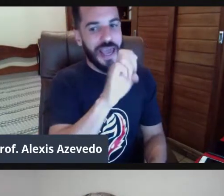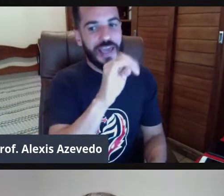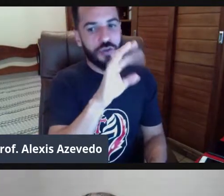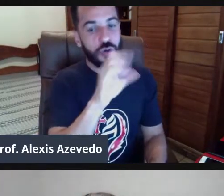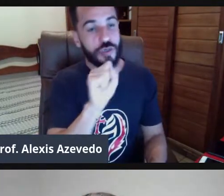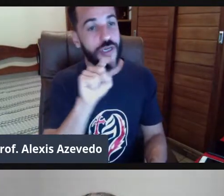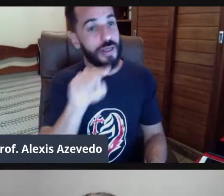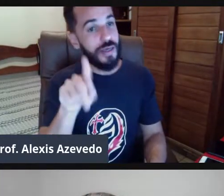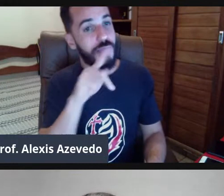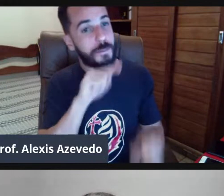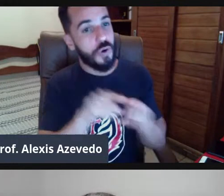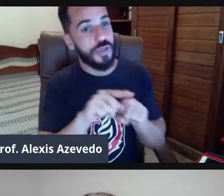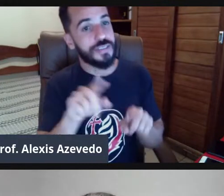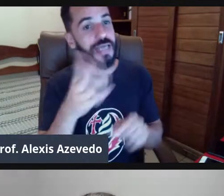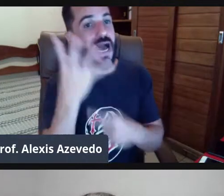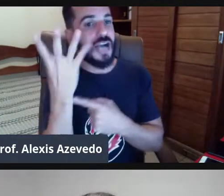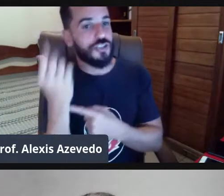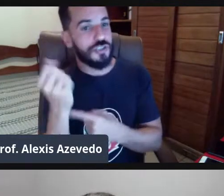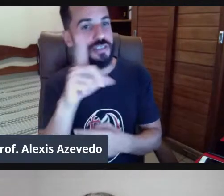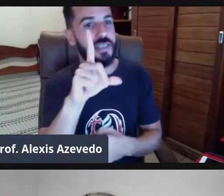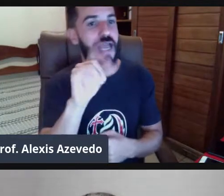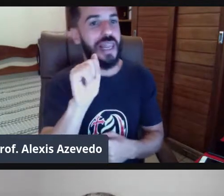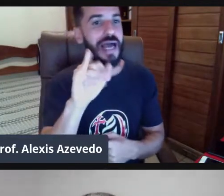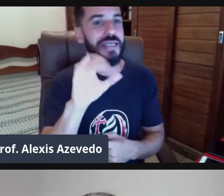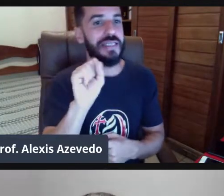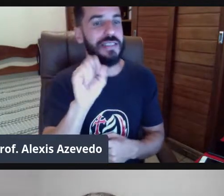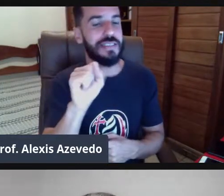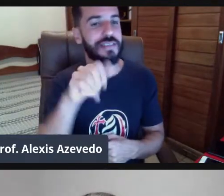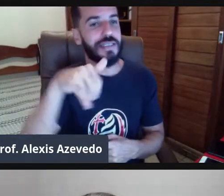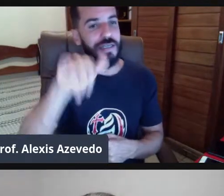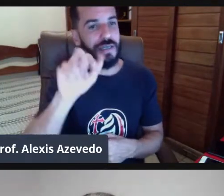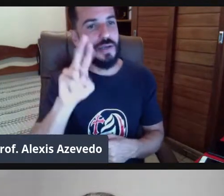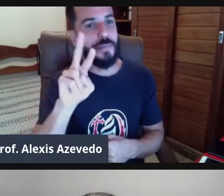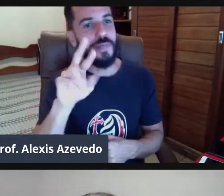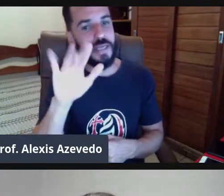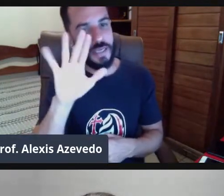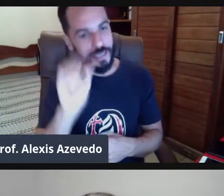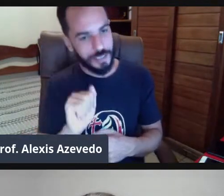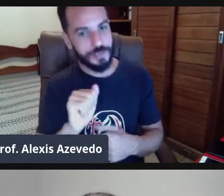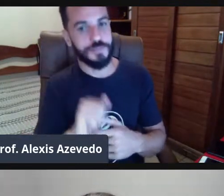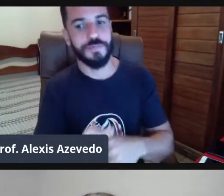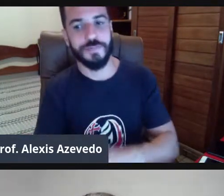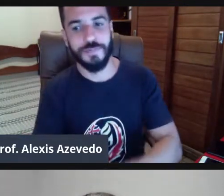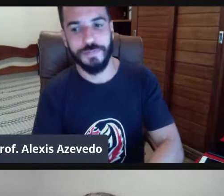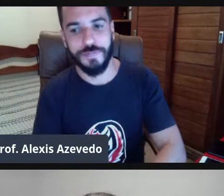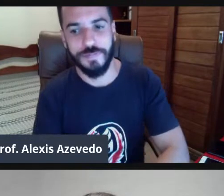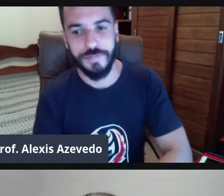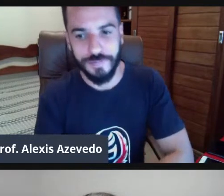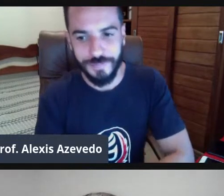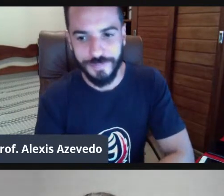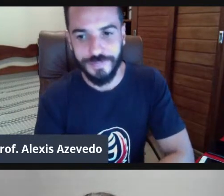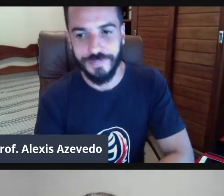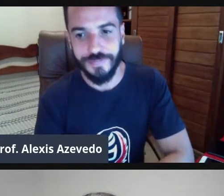estar falando lá de São Paulo, para todos vocês. Quero agradecer a presença de todos,